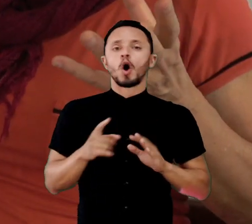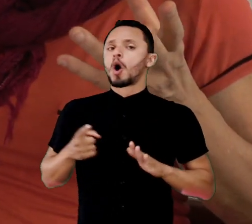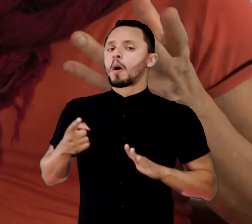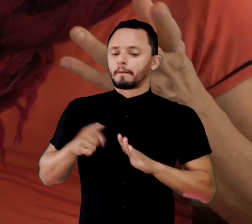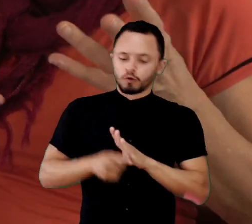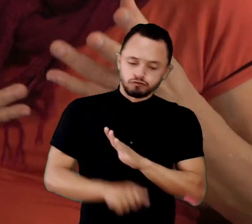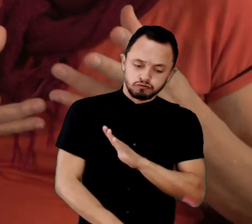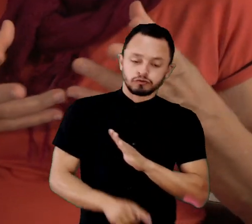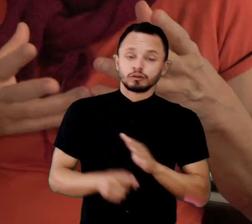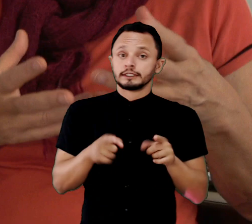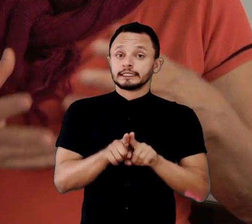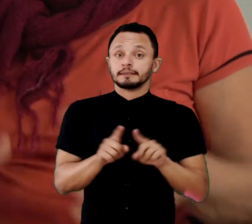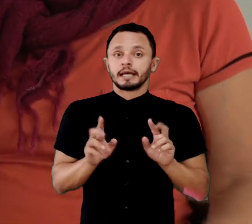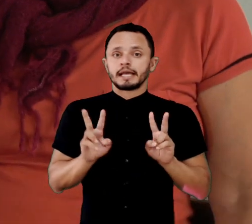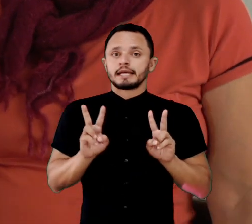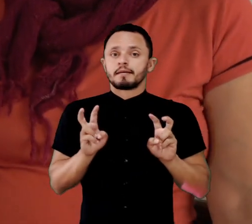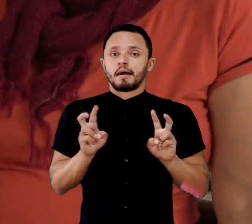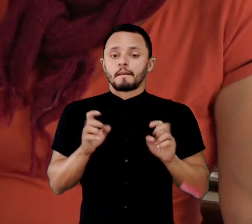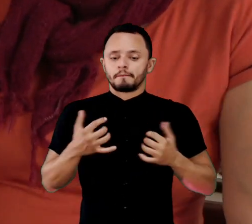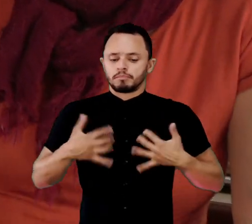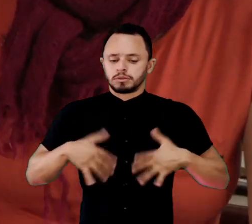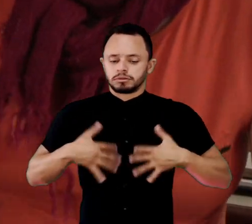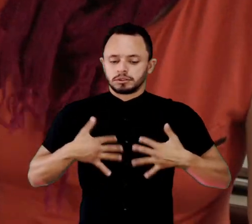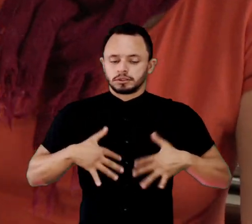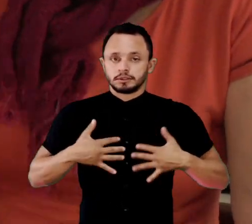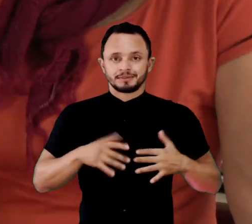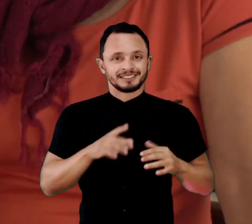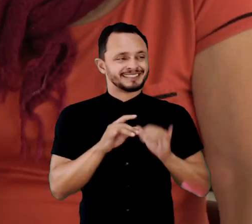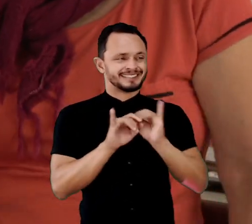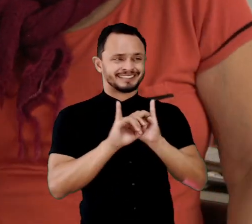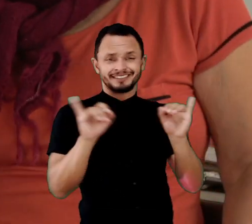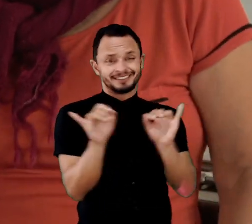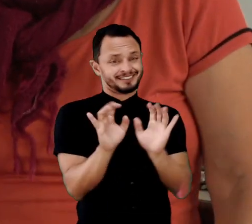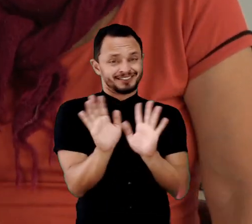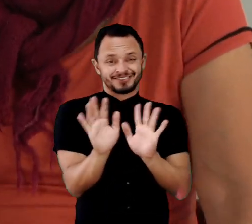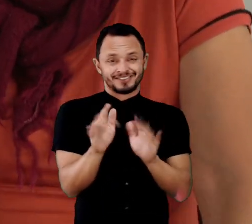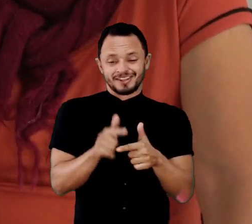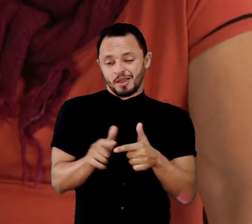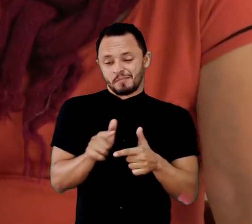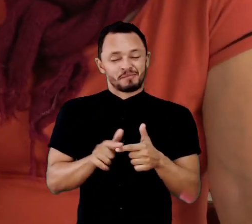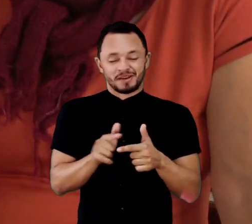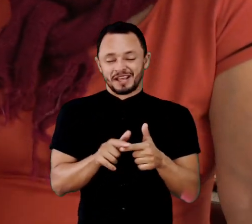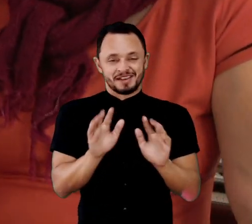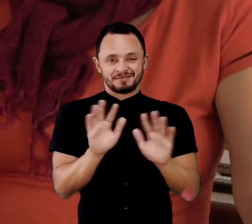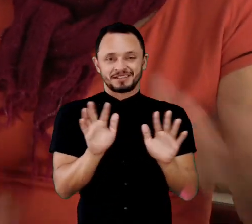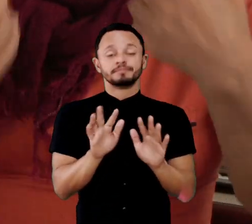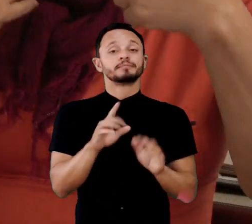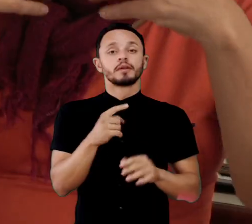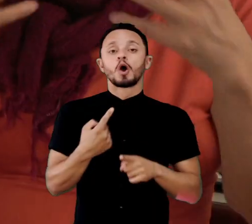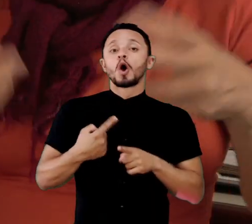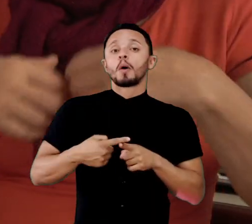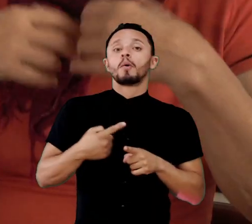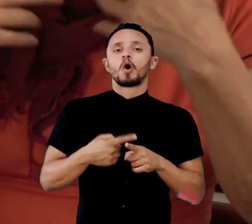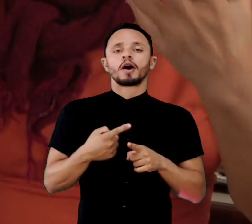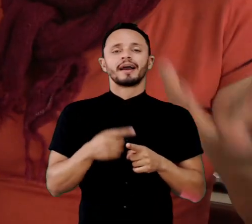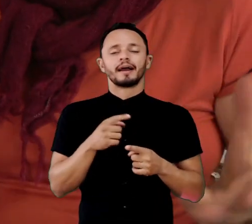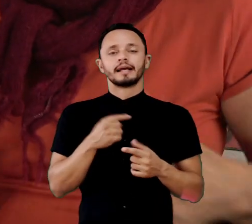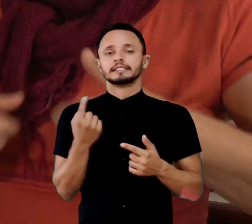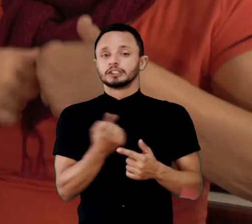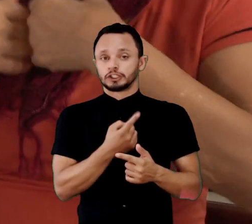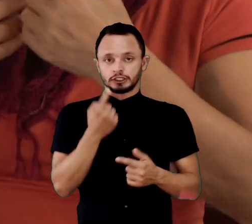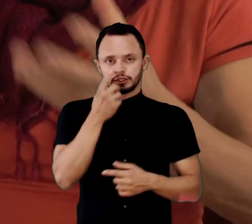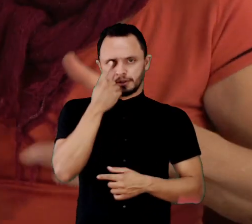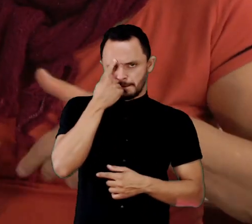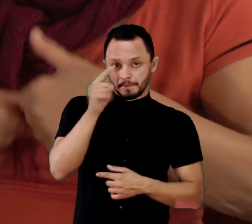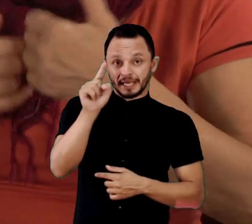né? Que a gente... Não precisa contar para todo mundo isso, assim. Porque a gente acha que cada um tem que trazer